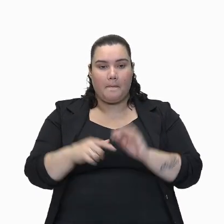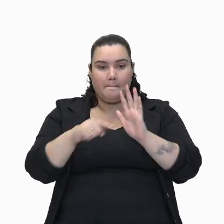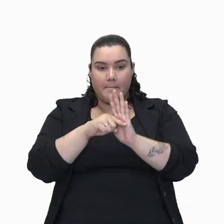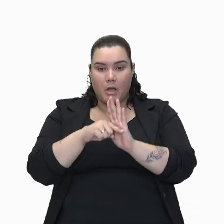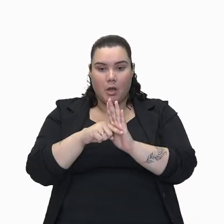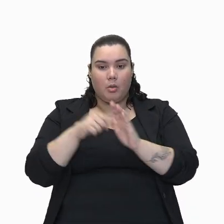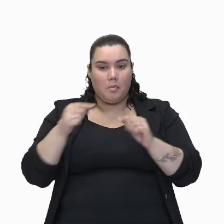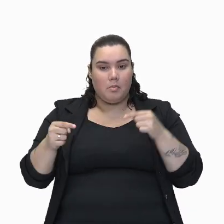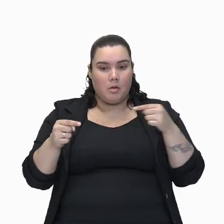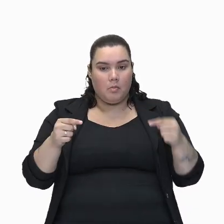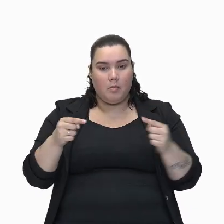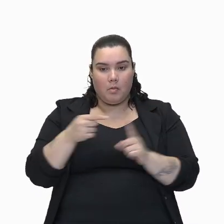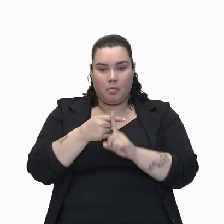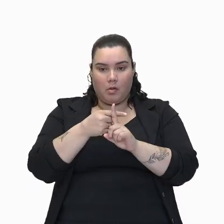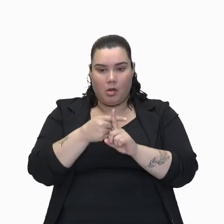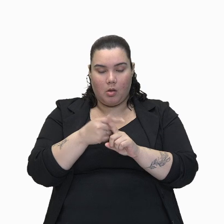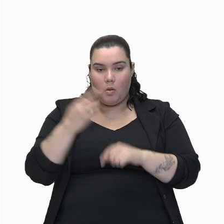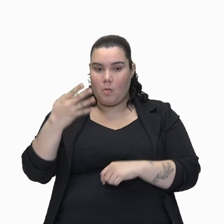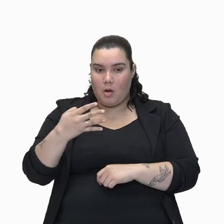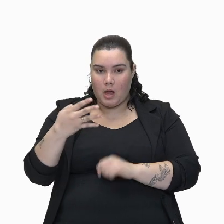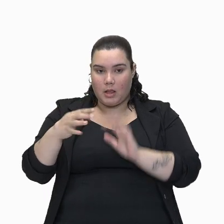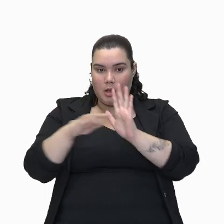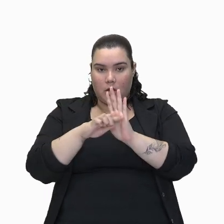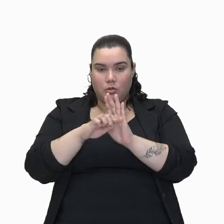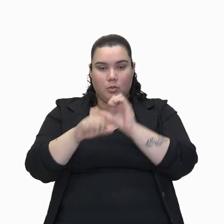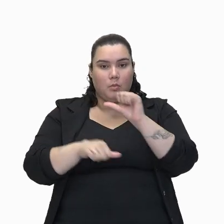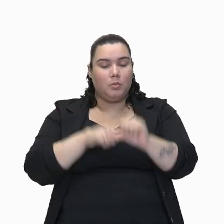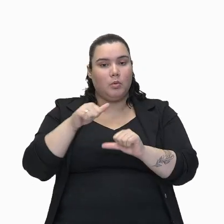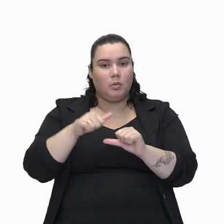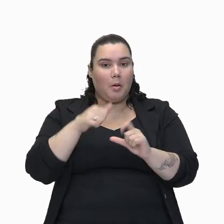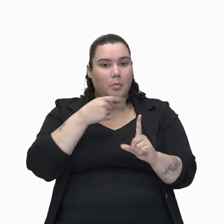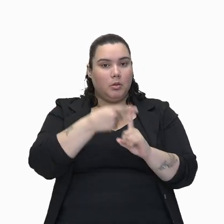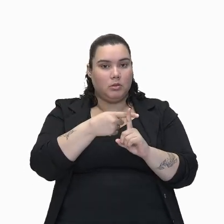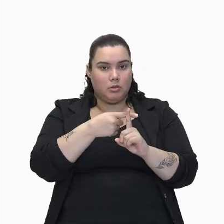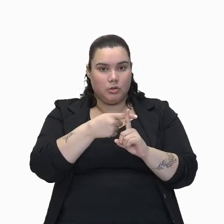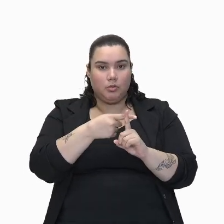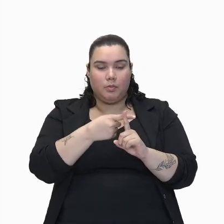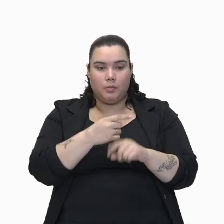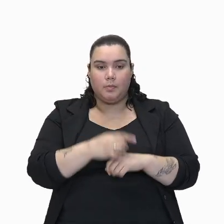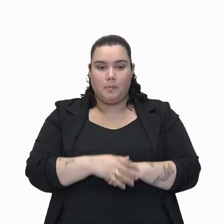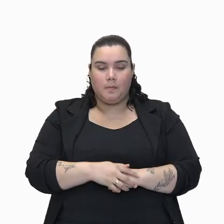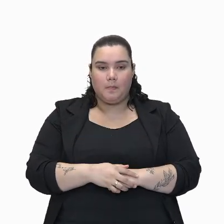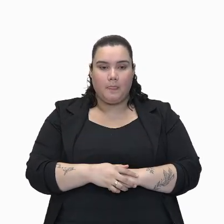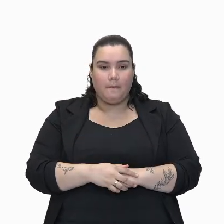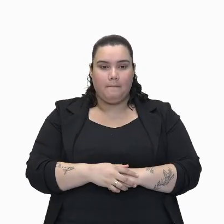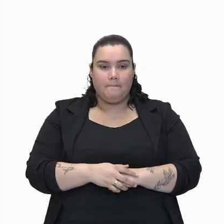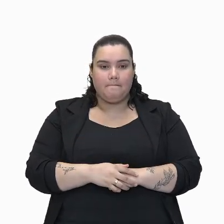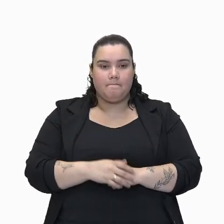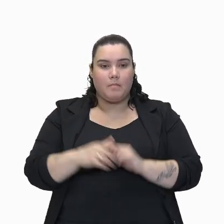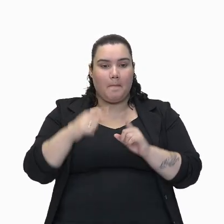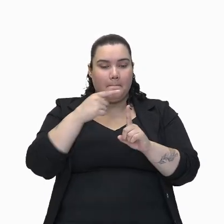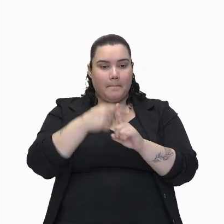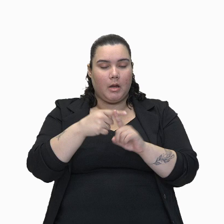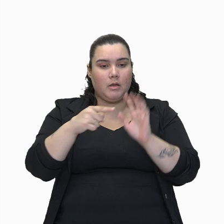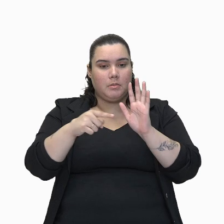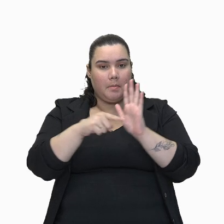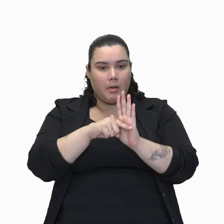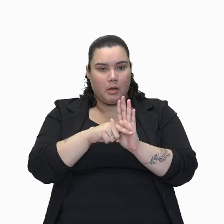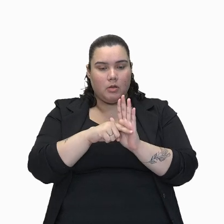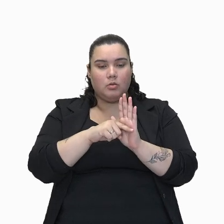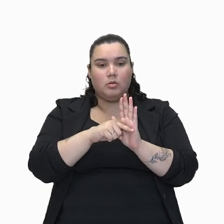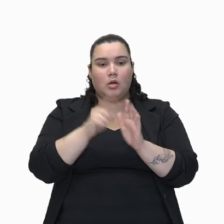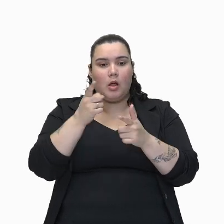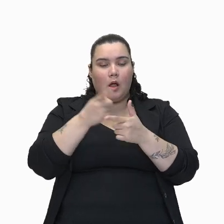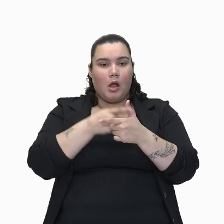menos vai dar mais. Então, esse 4 ele vai ficar positivo. Mais ou menos a raiz quadrada